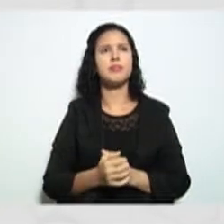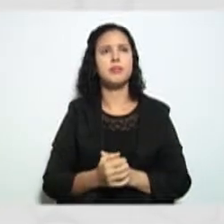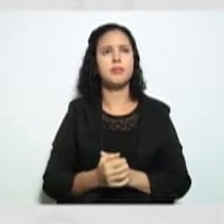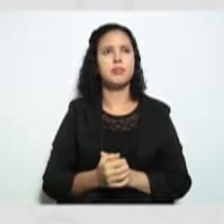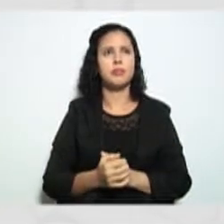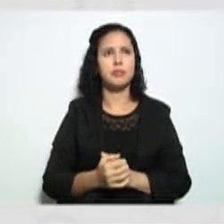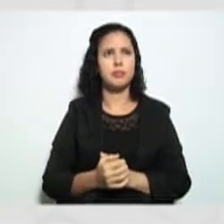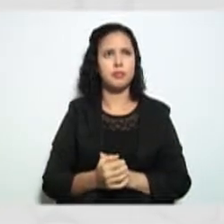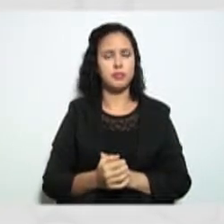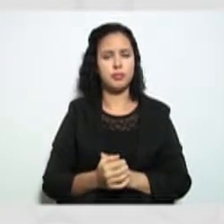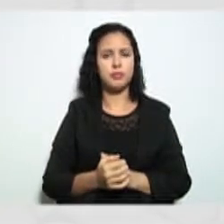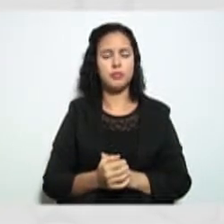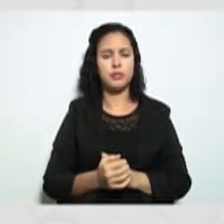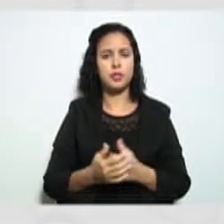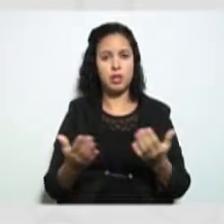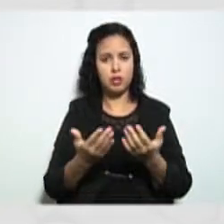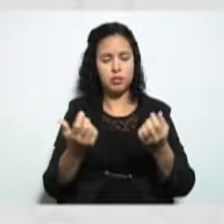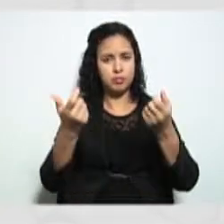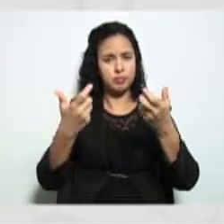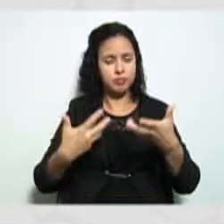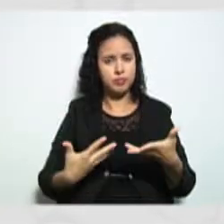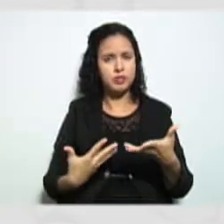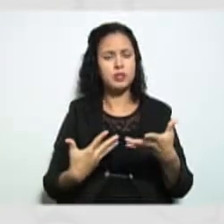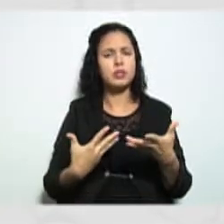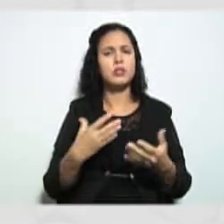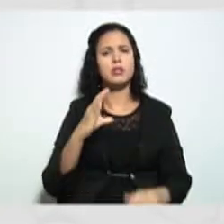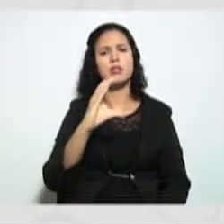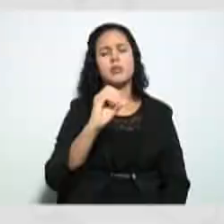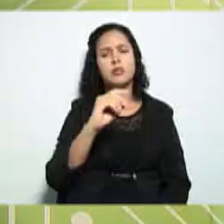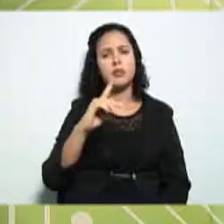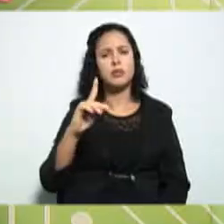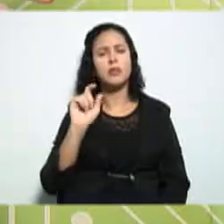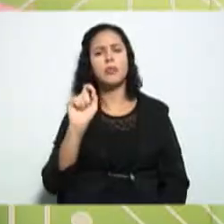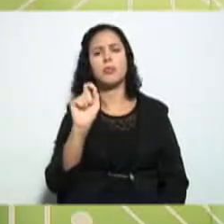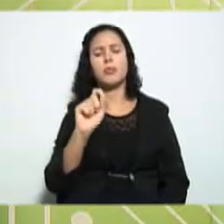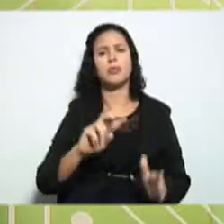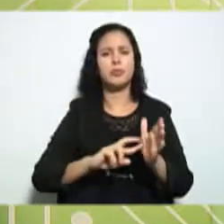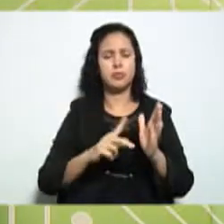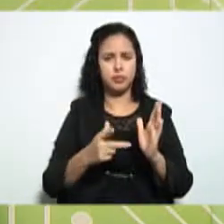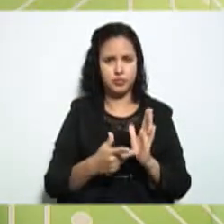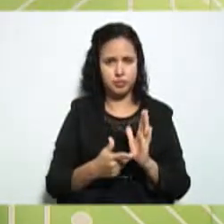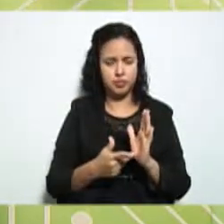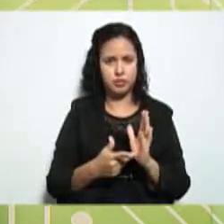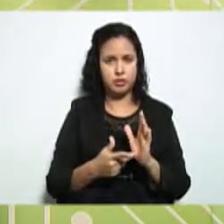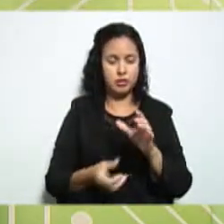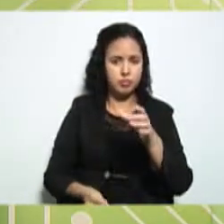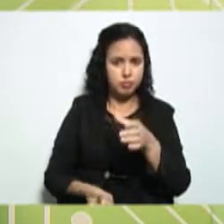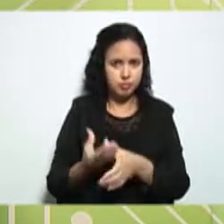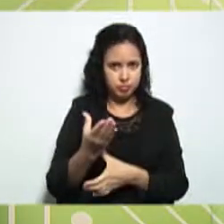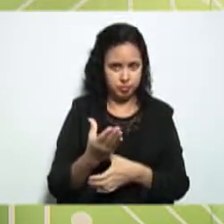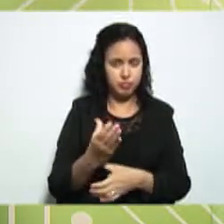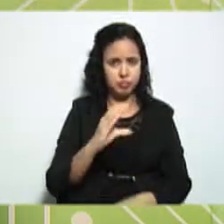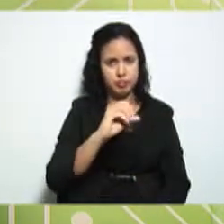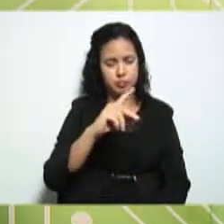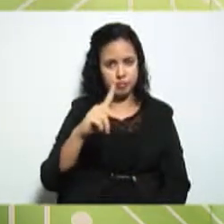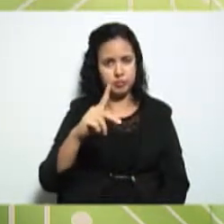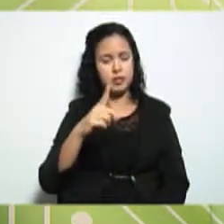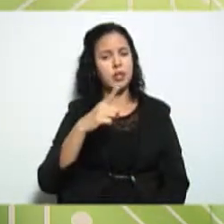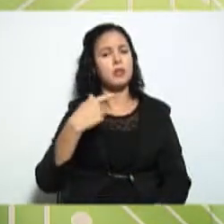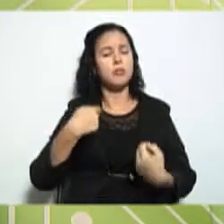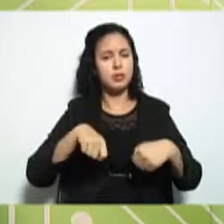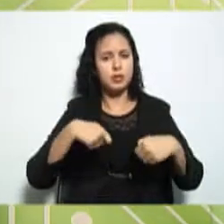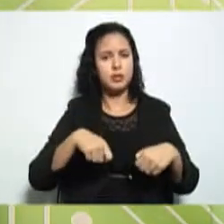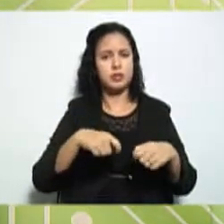falar um pouquinho sobre o que constitui uma cooperativa? A formação mínima de uma cooperativa são 20 pessoas, é o que estabelece a